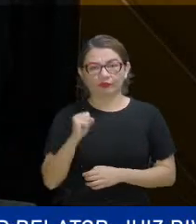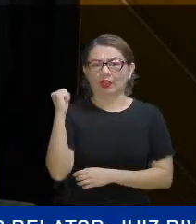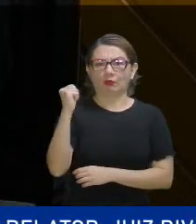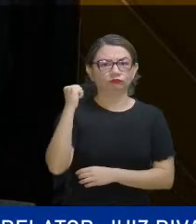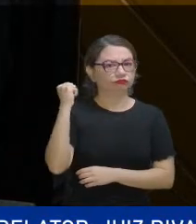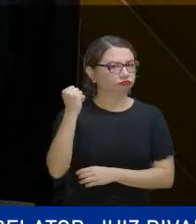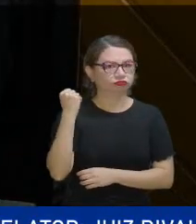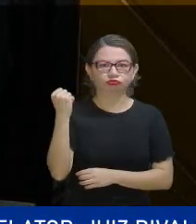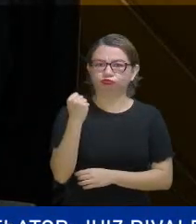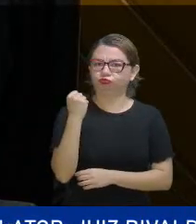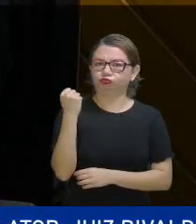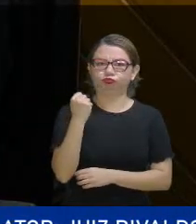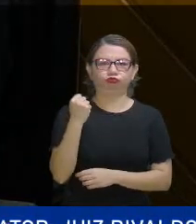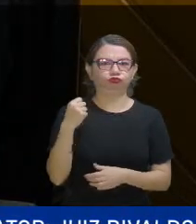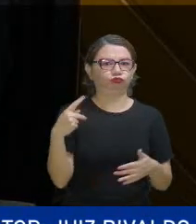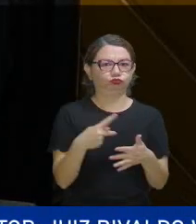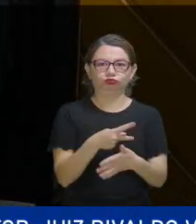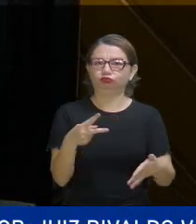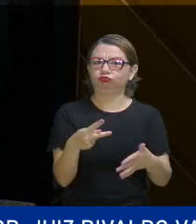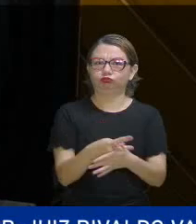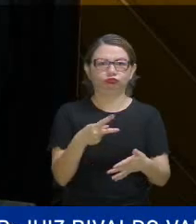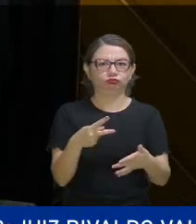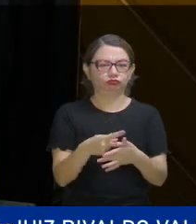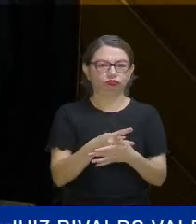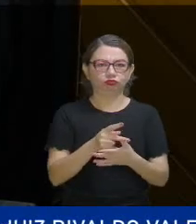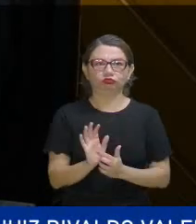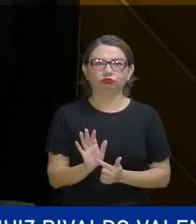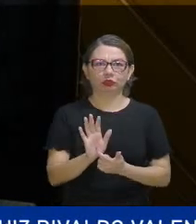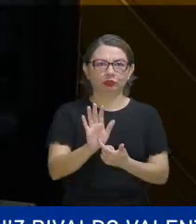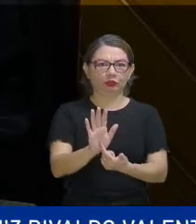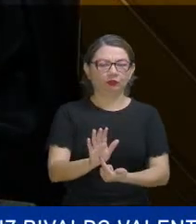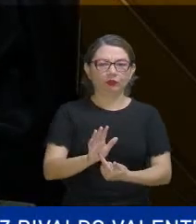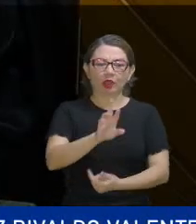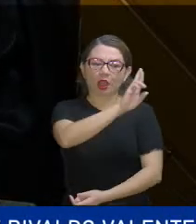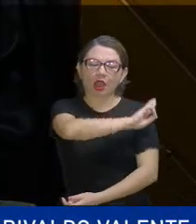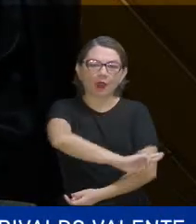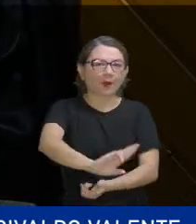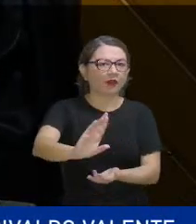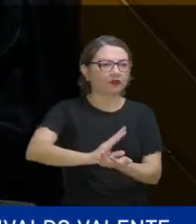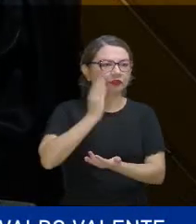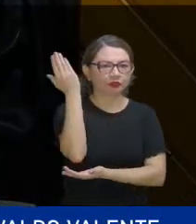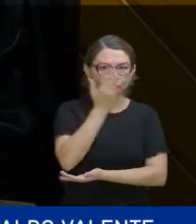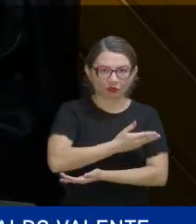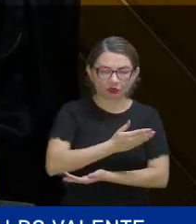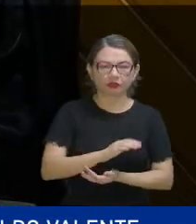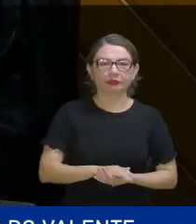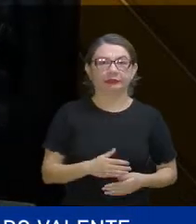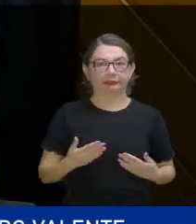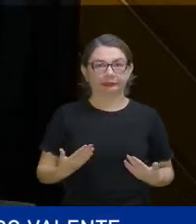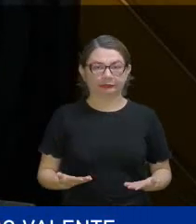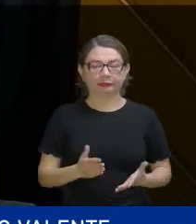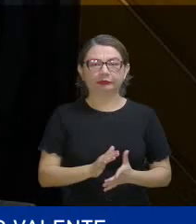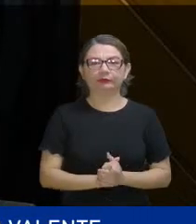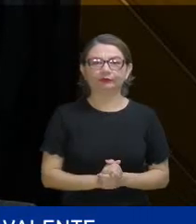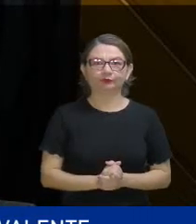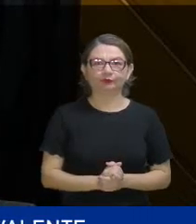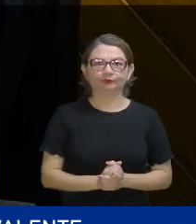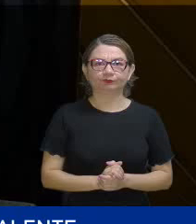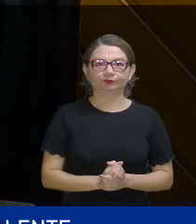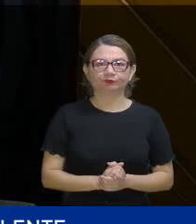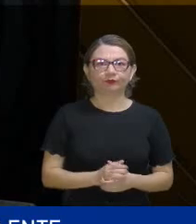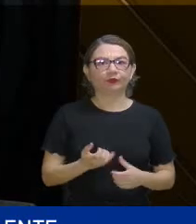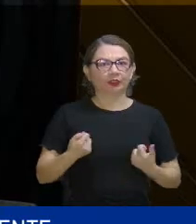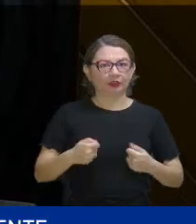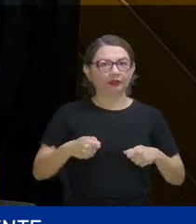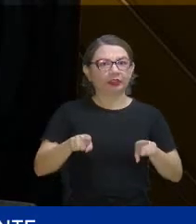grave, apta a ensejar a desaprovação das contas. Em razão da irregularidade,